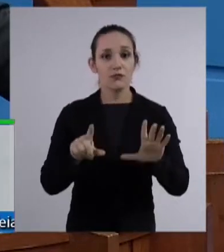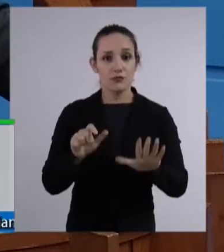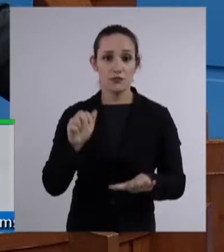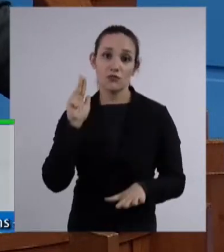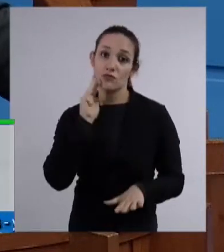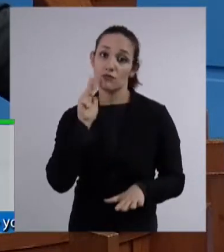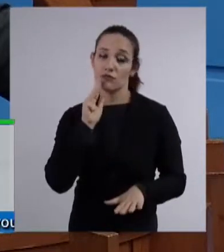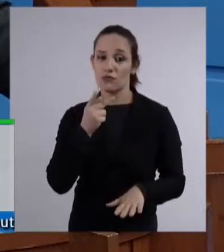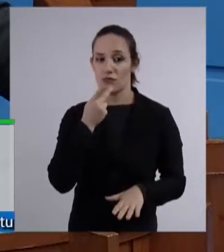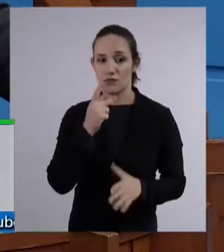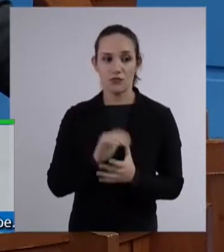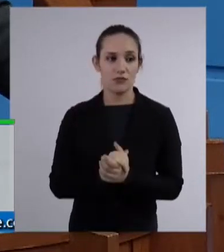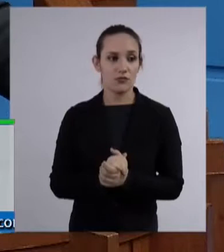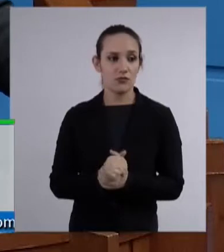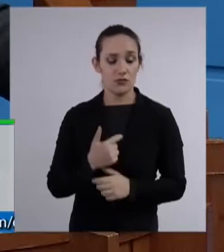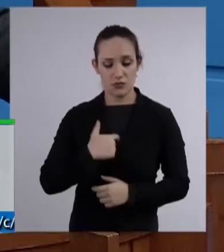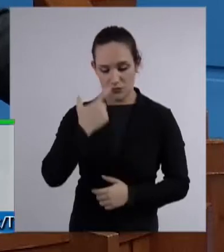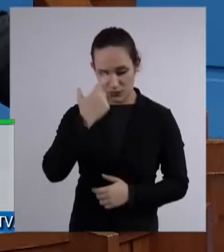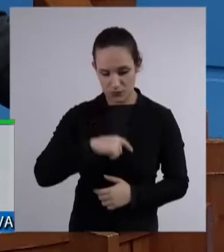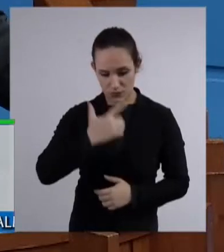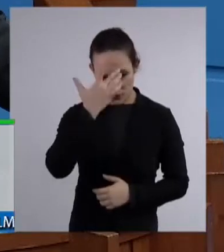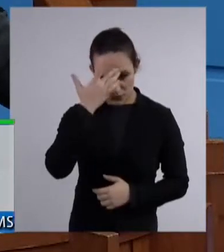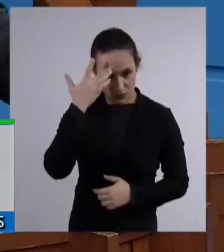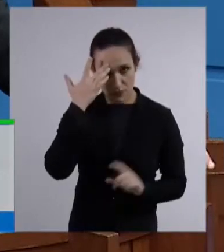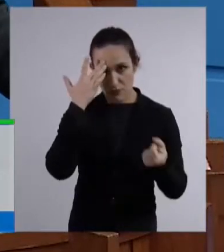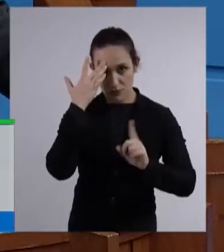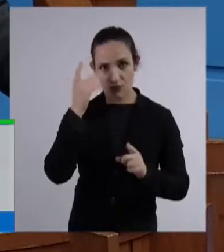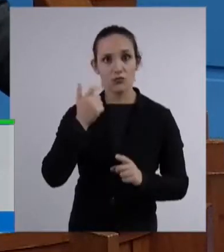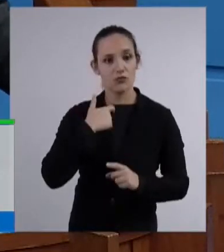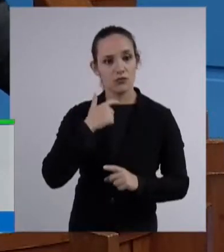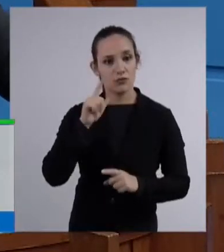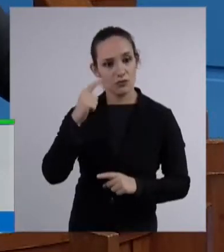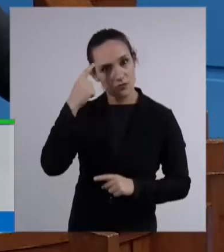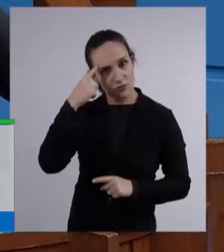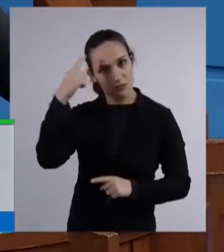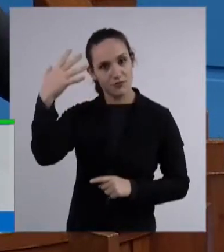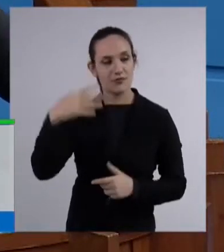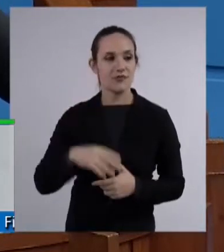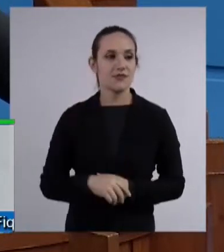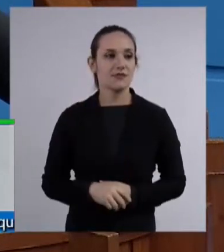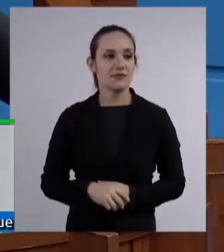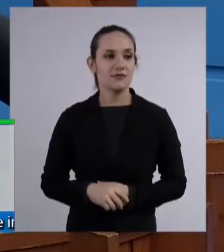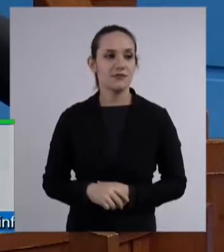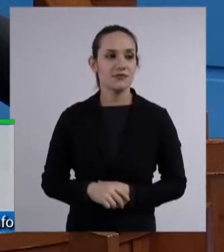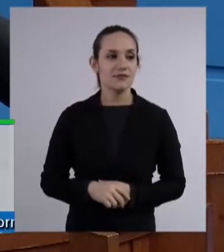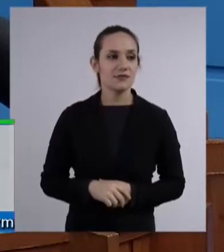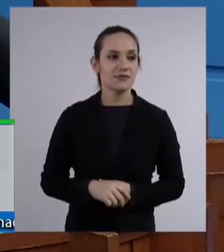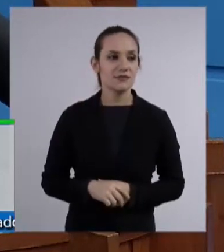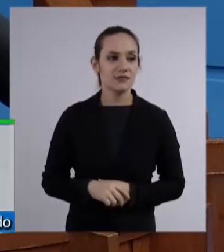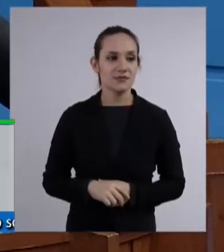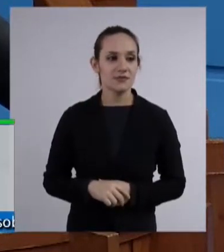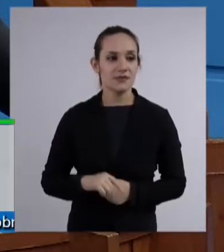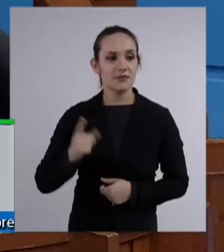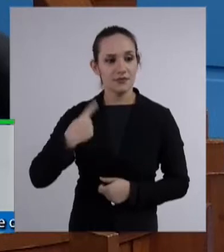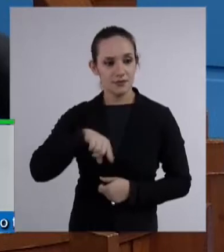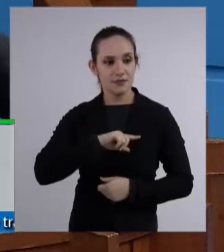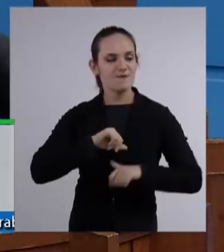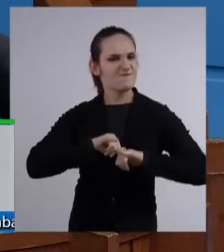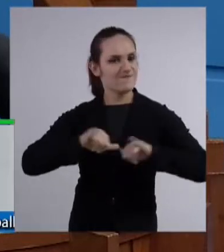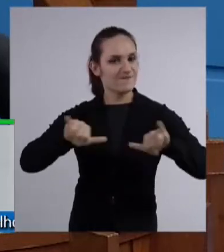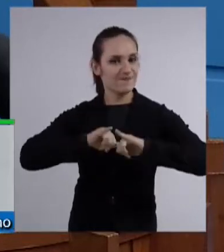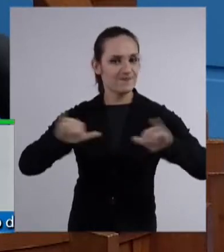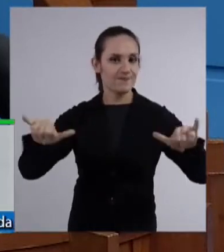preso, eu não sou uma pessoa mais, eu sou uma ideia. E nós vamos fazer campanha para essa